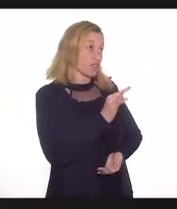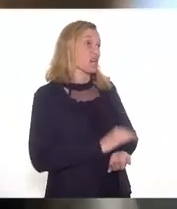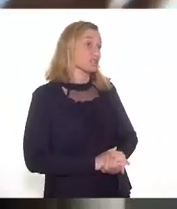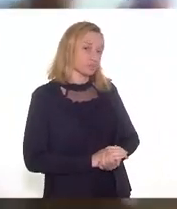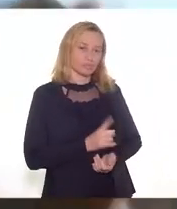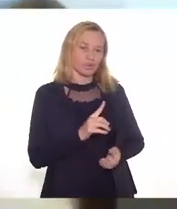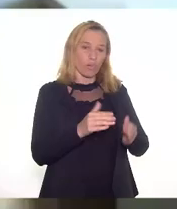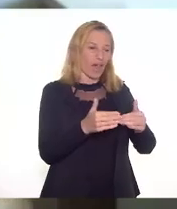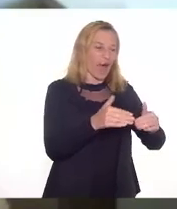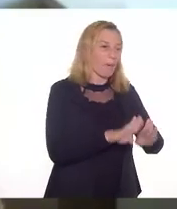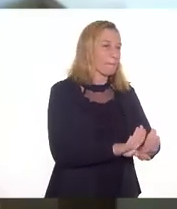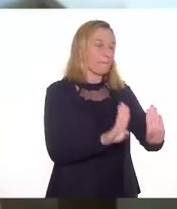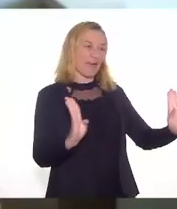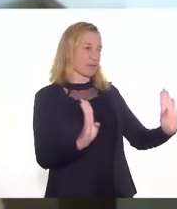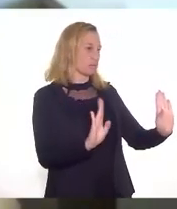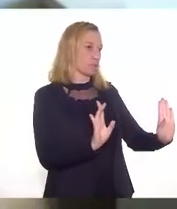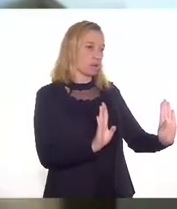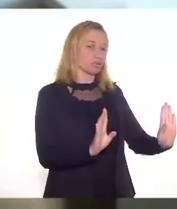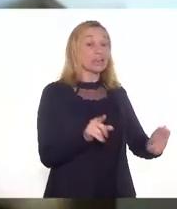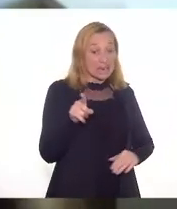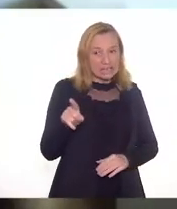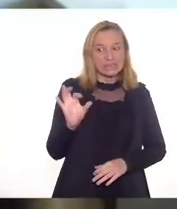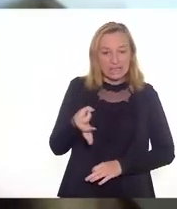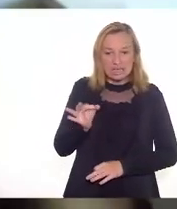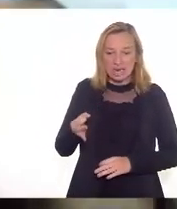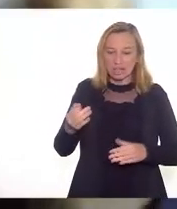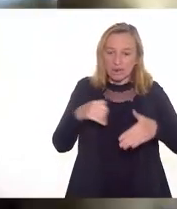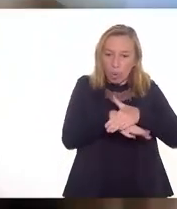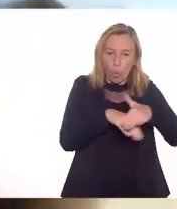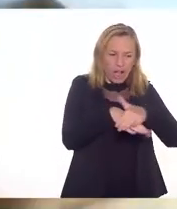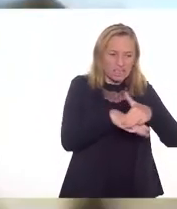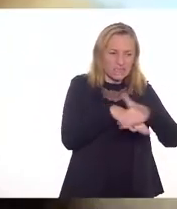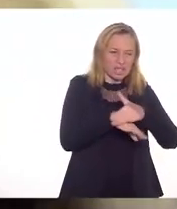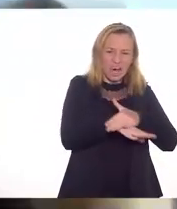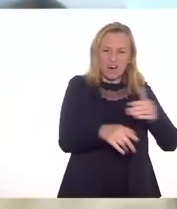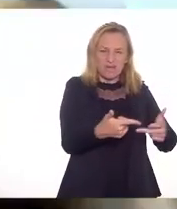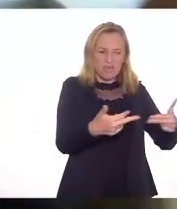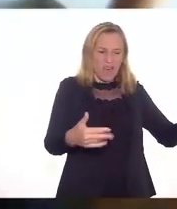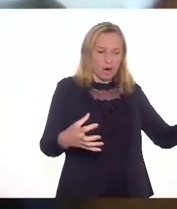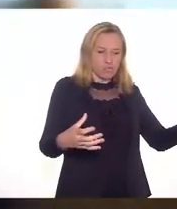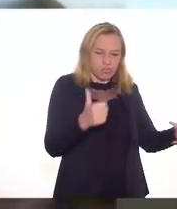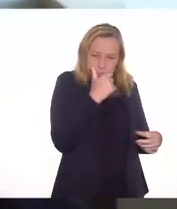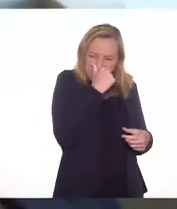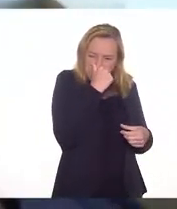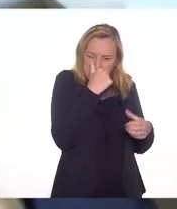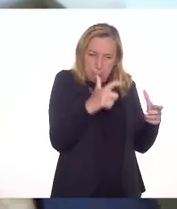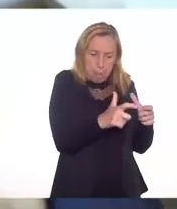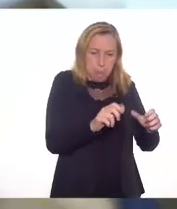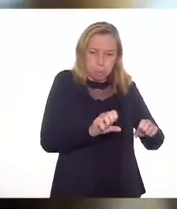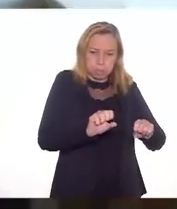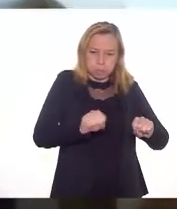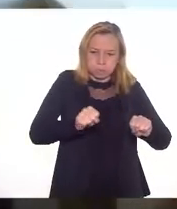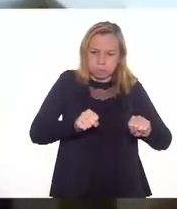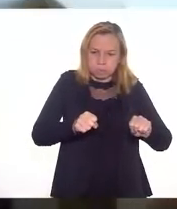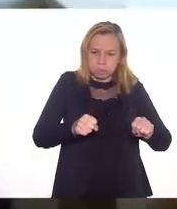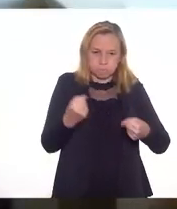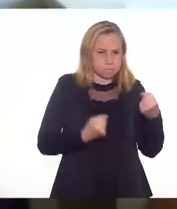aberto específico. E ele tem razão, porque acumula lá pilhas de carros, motos, etc. Se aquilo pega